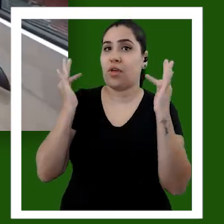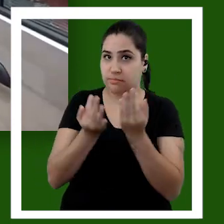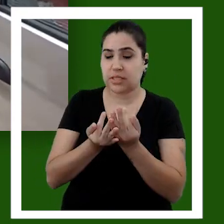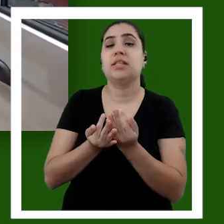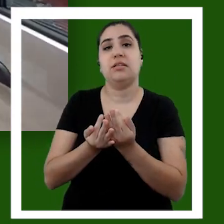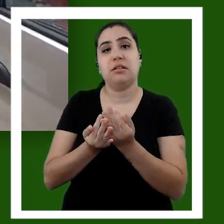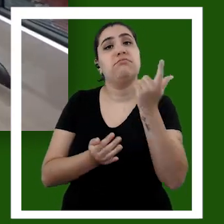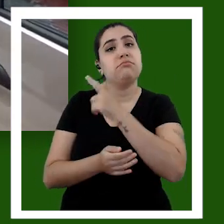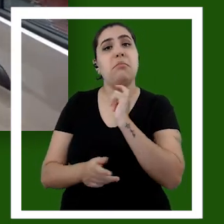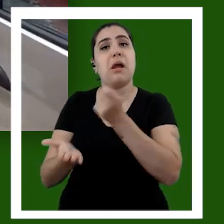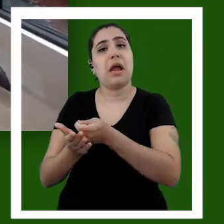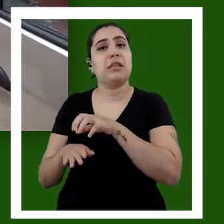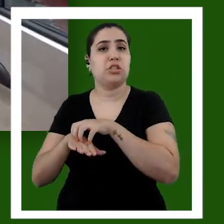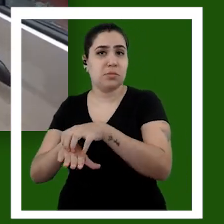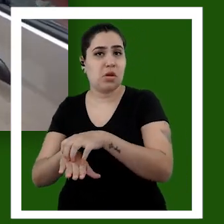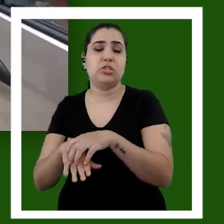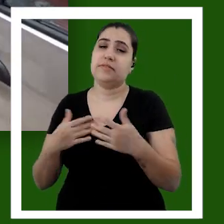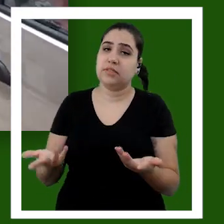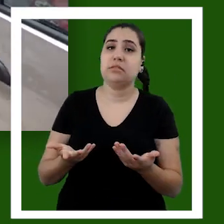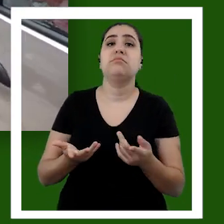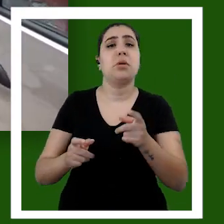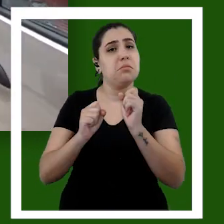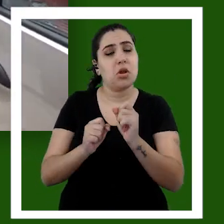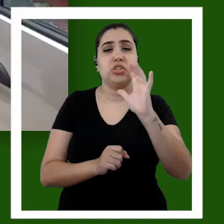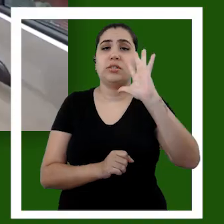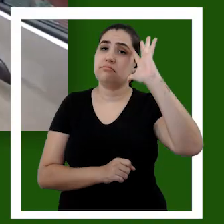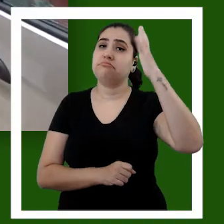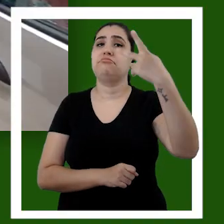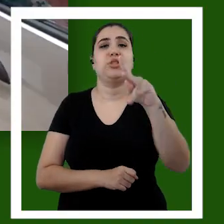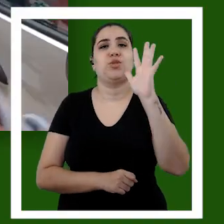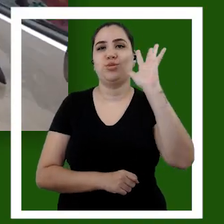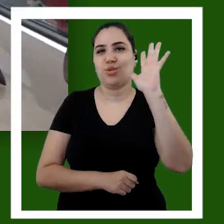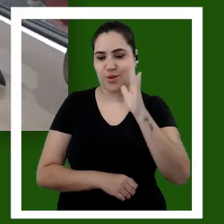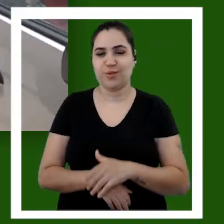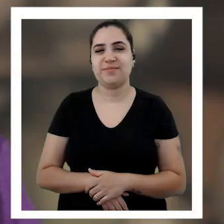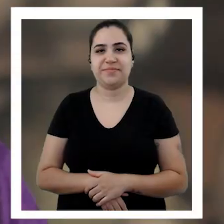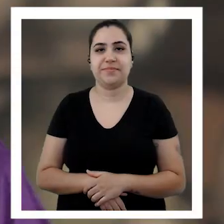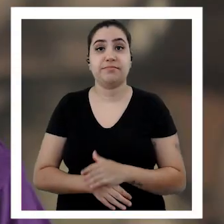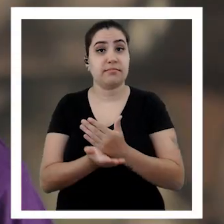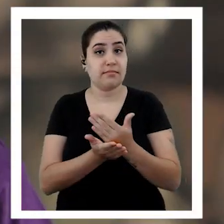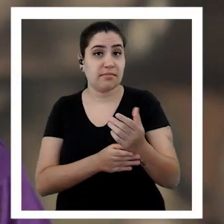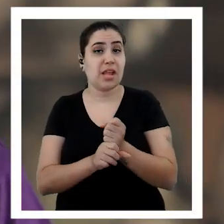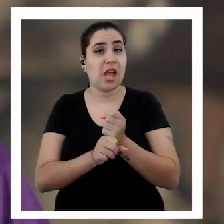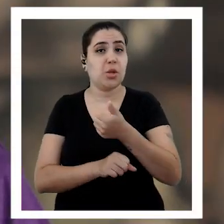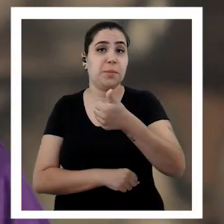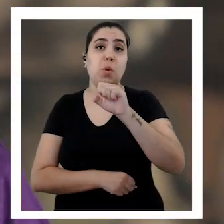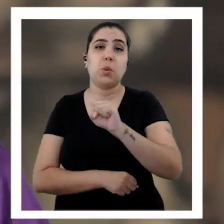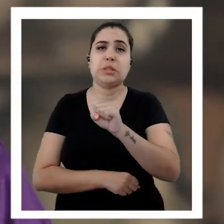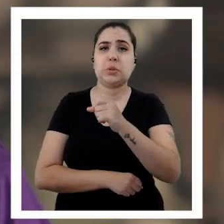família, muitos podem compor seu transporte. Então, enfim, você pode realizar seu sonho. Foi a partir do